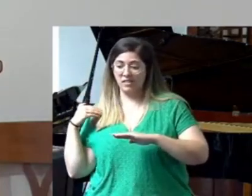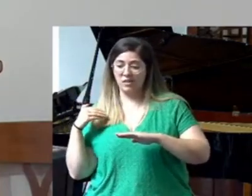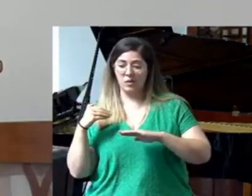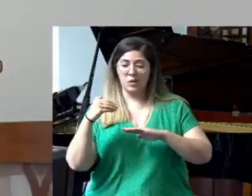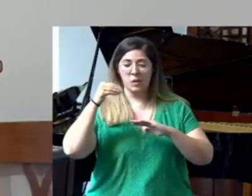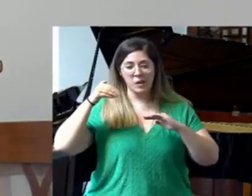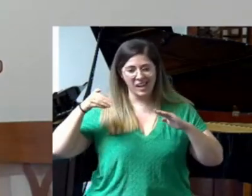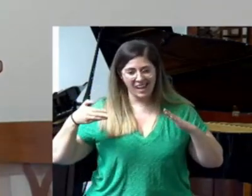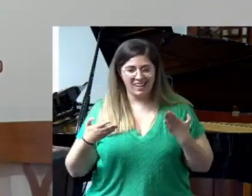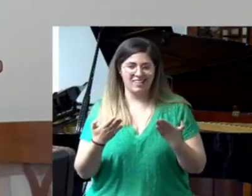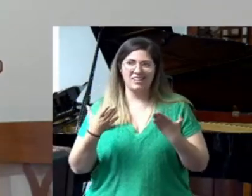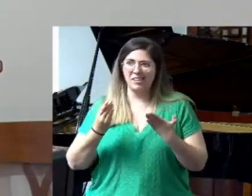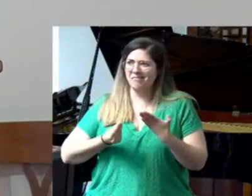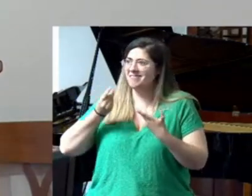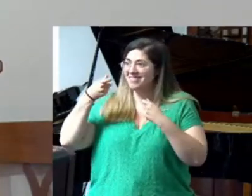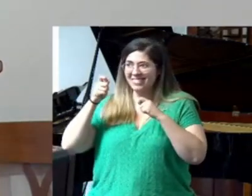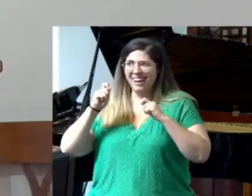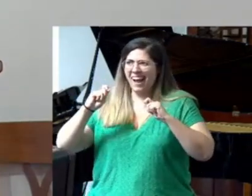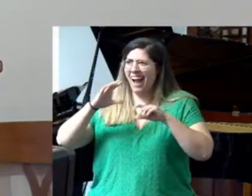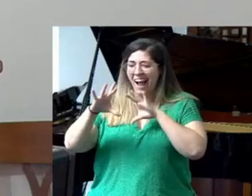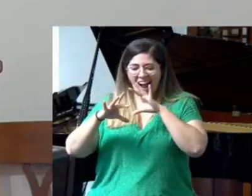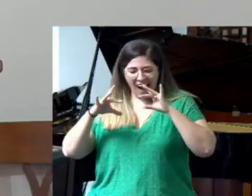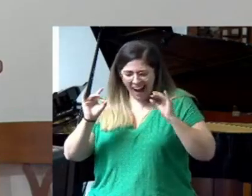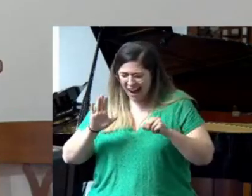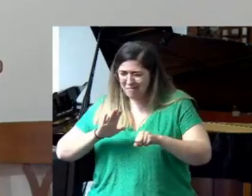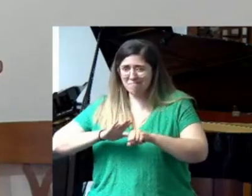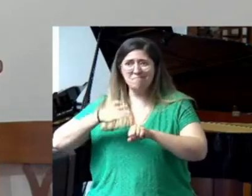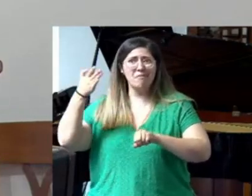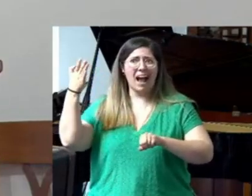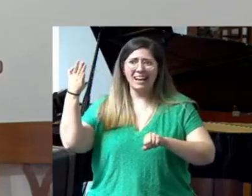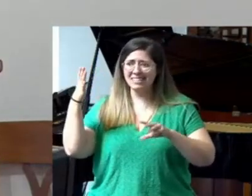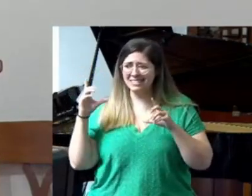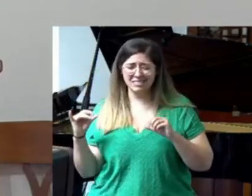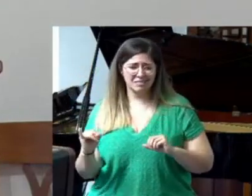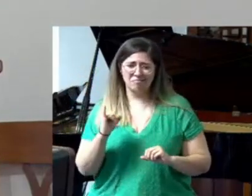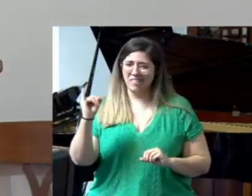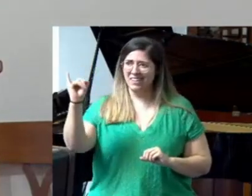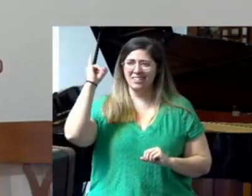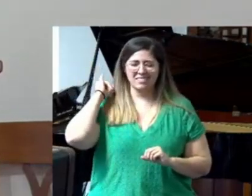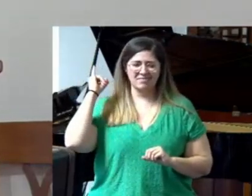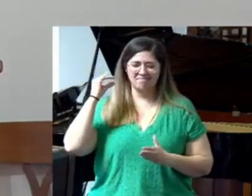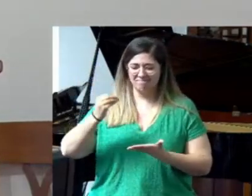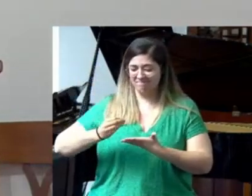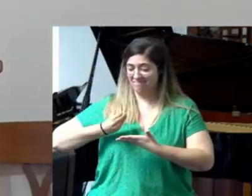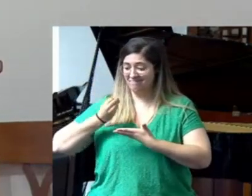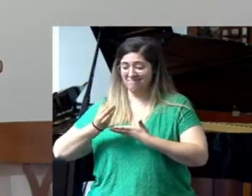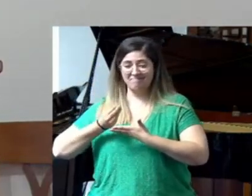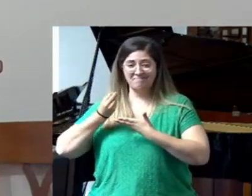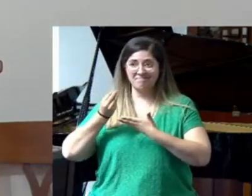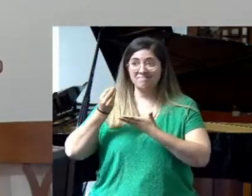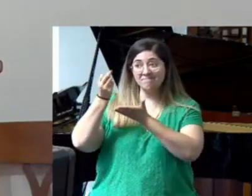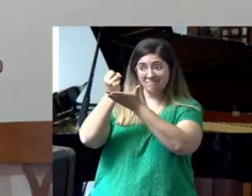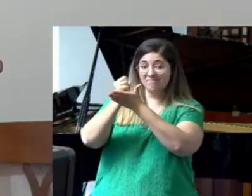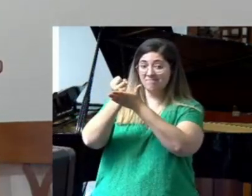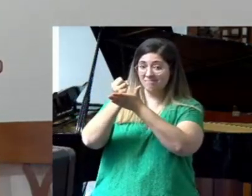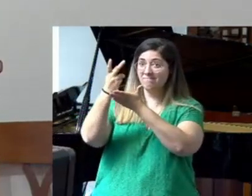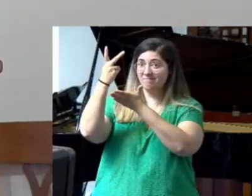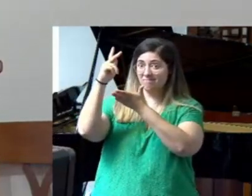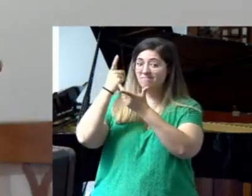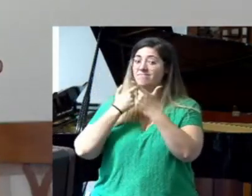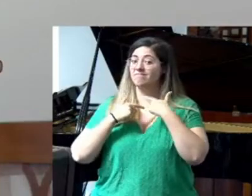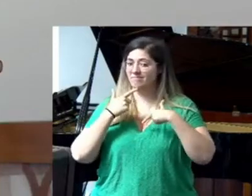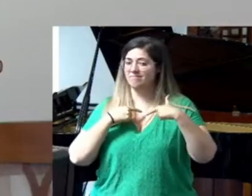o maior dom de Deus. E a vida ainda é o privilégio de prosseguir sob a vontade de